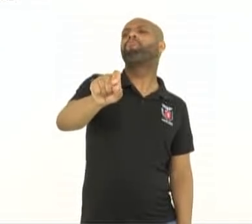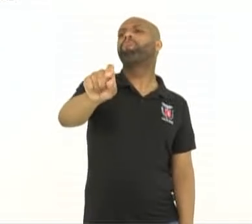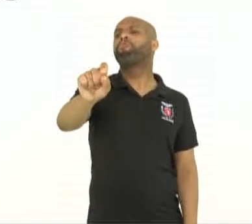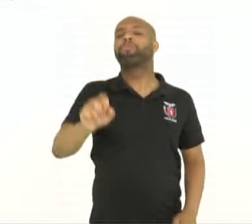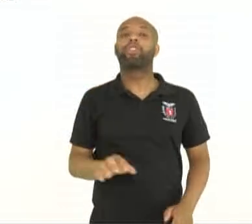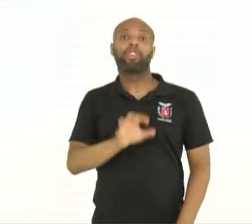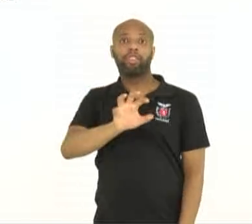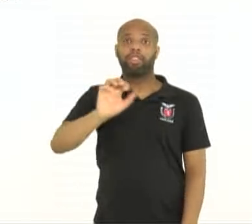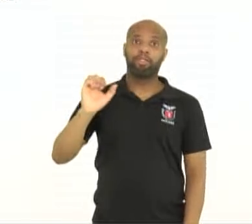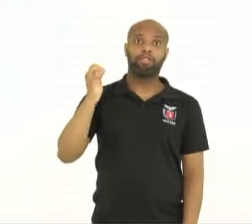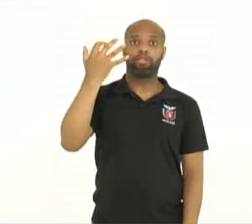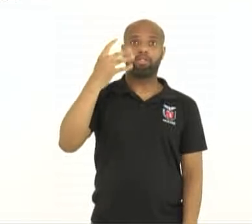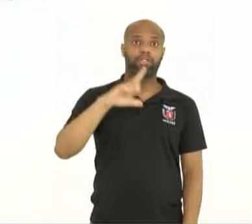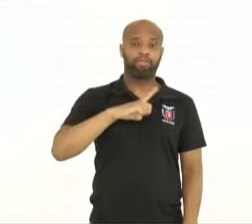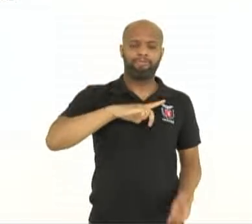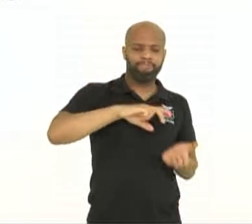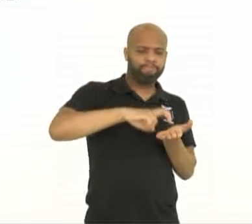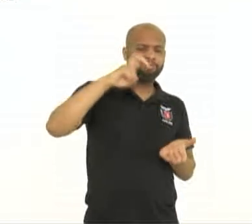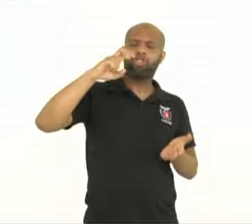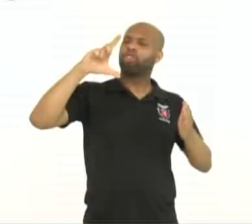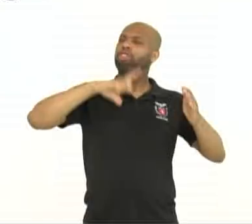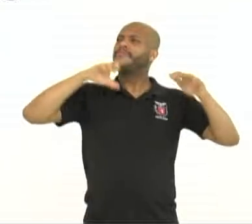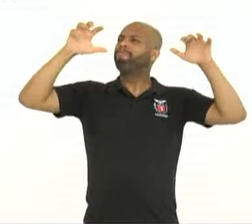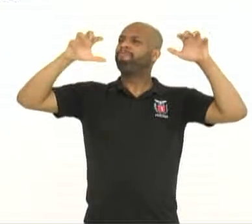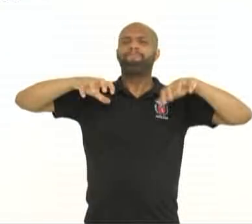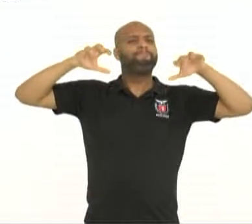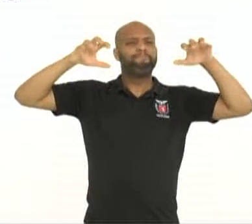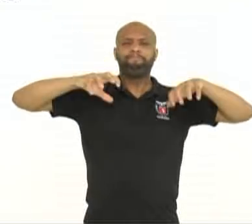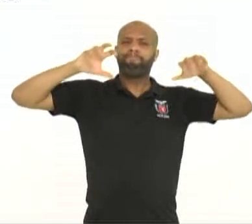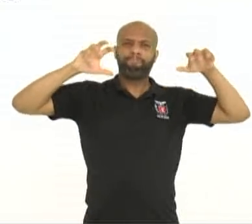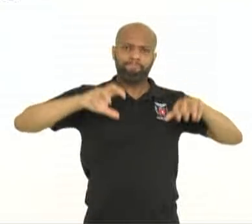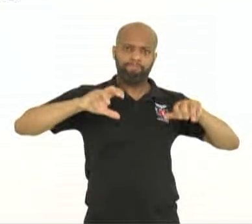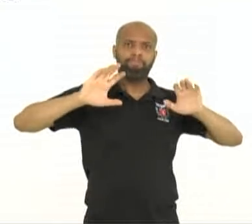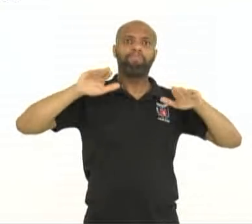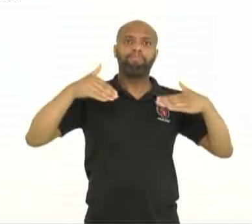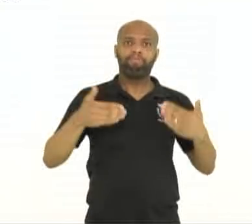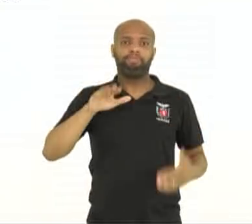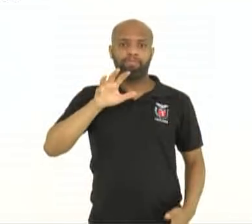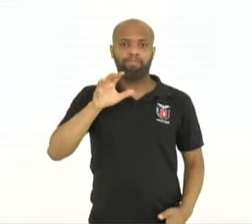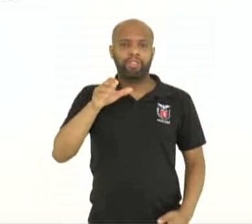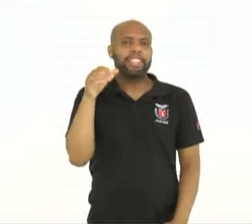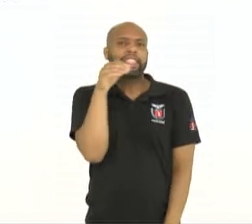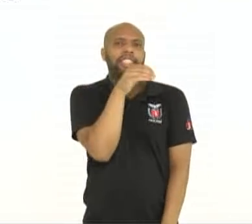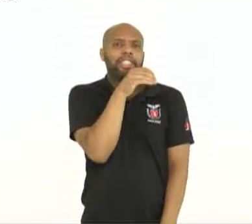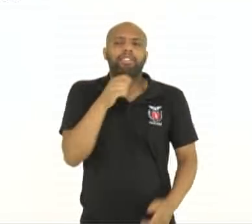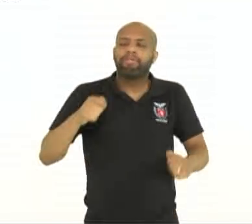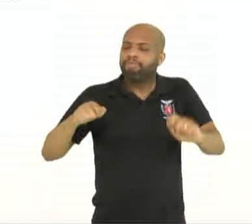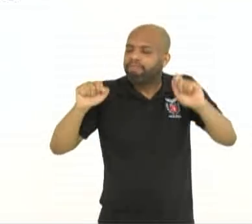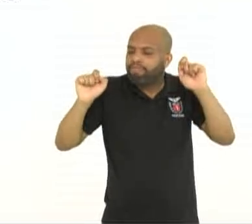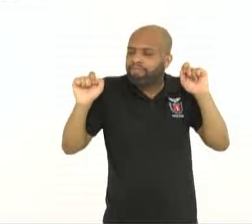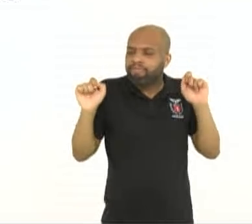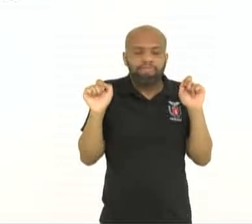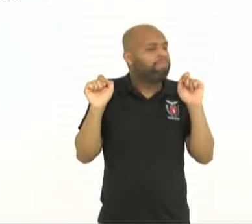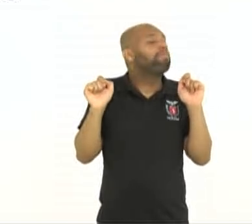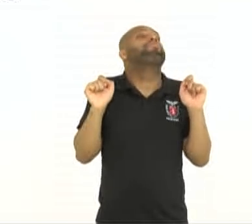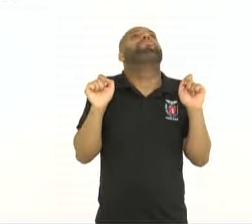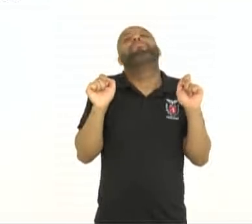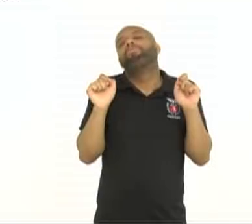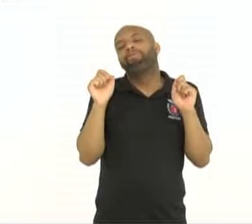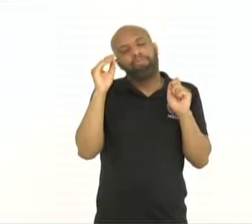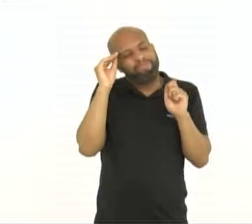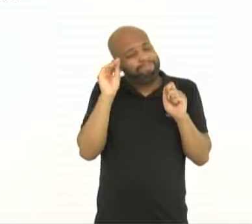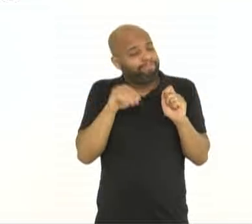Isso aconteceu numa manhã de muita chuva, em que ele ficara no quentinho das cobertas, com preguiça de